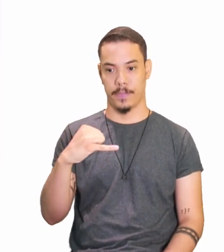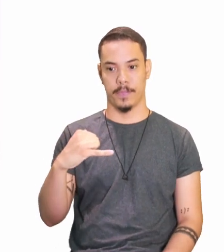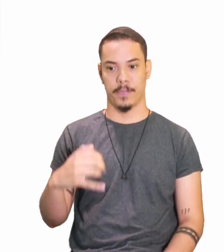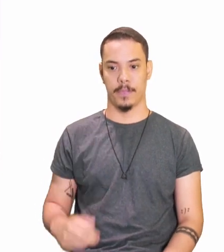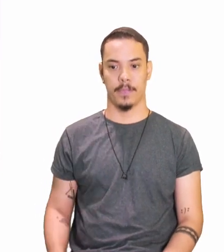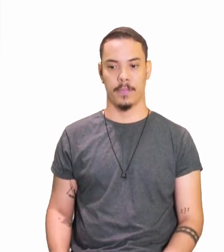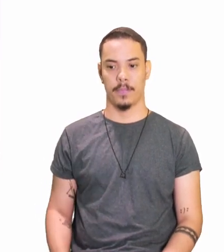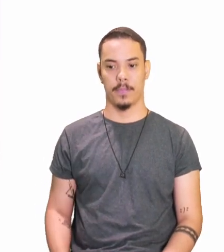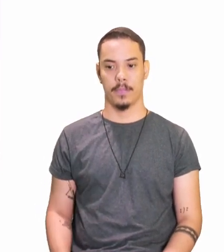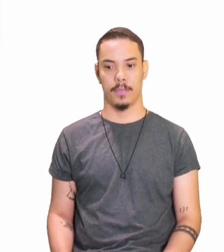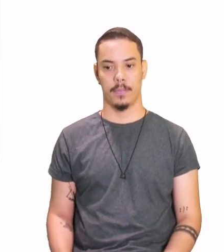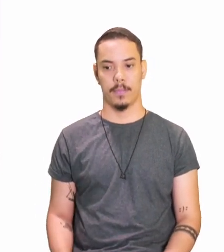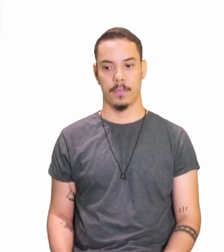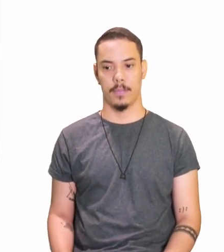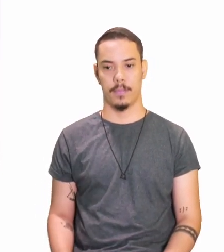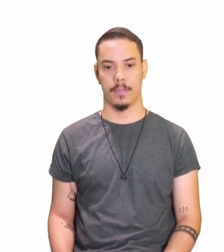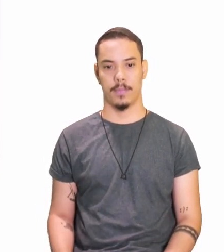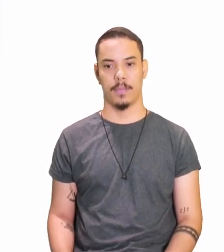Certinho?